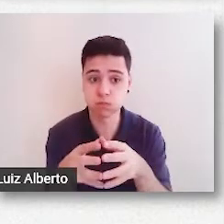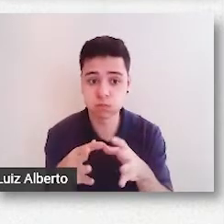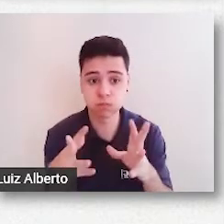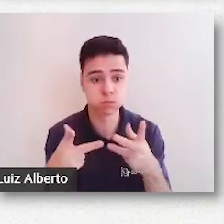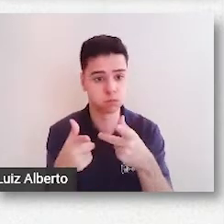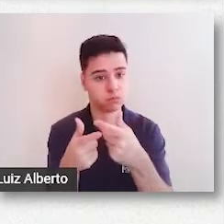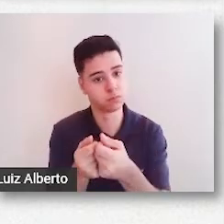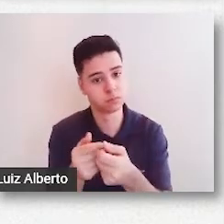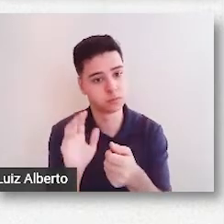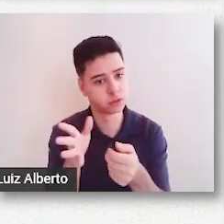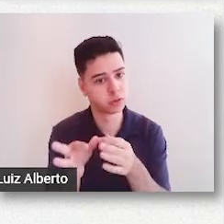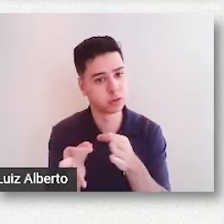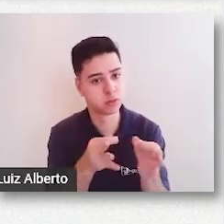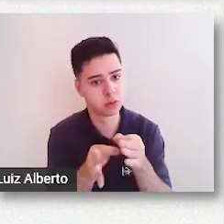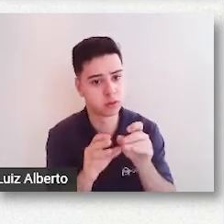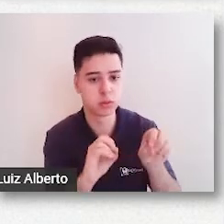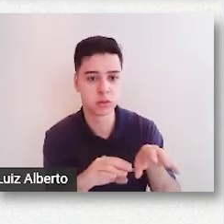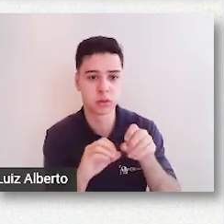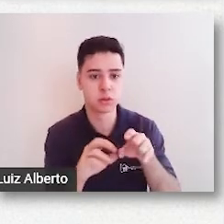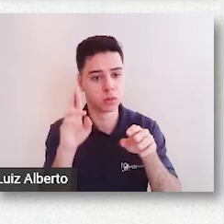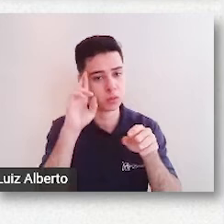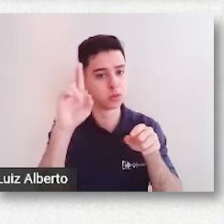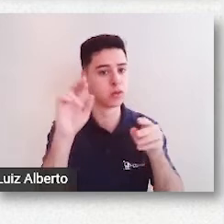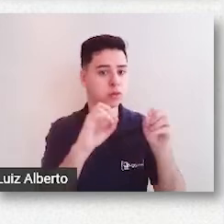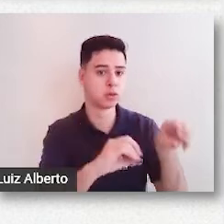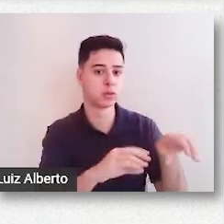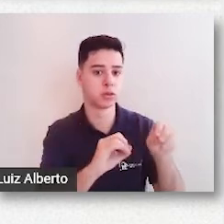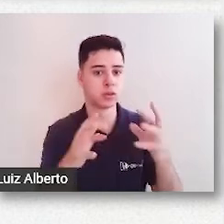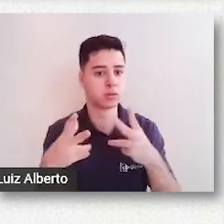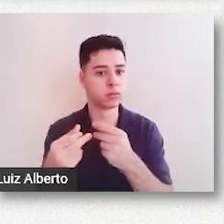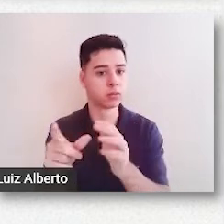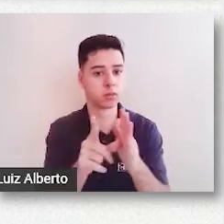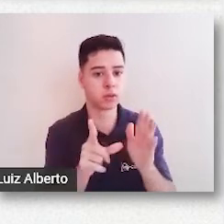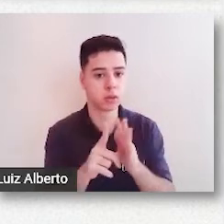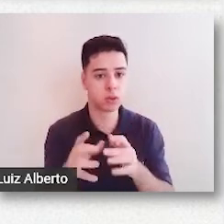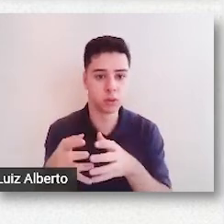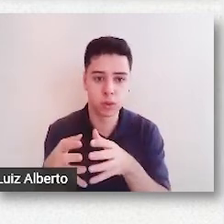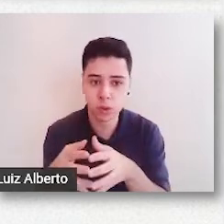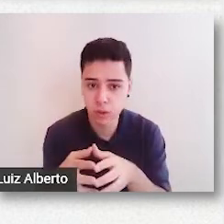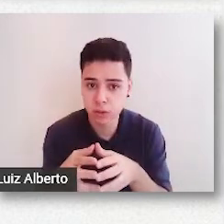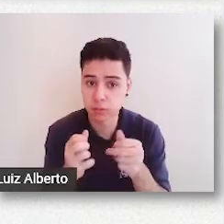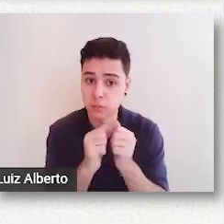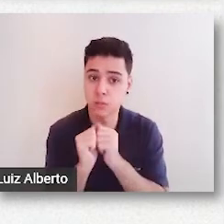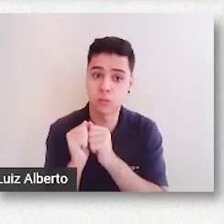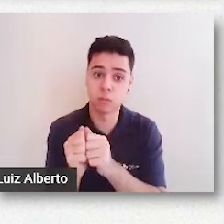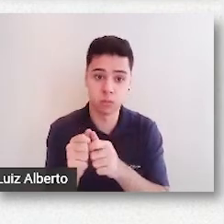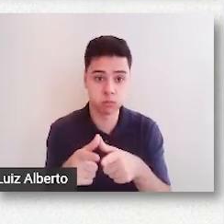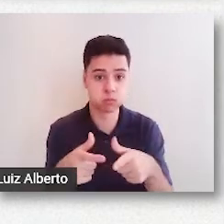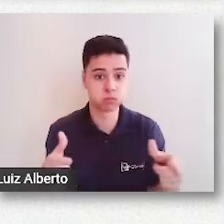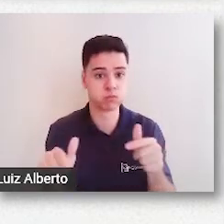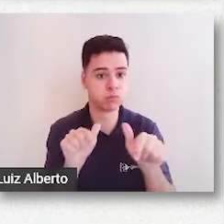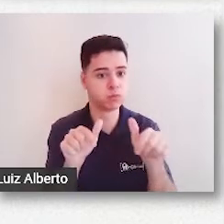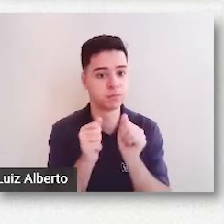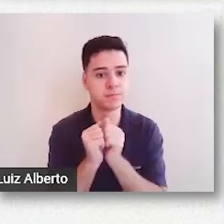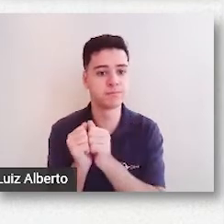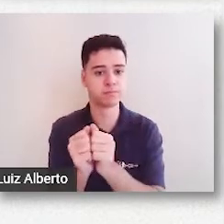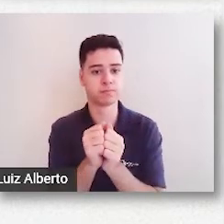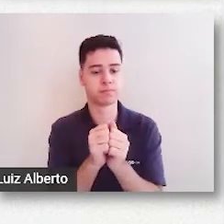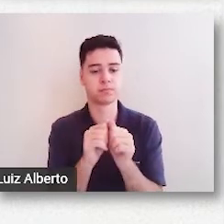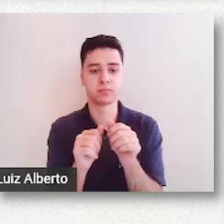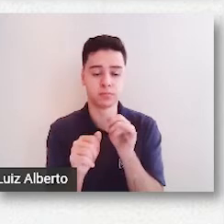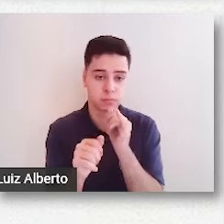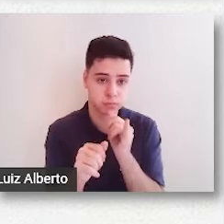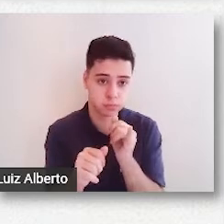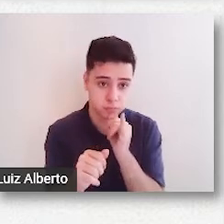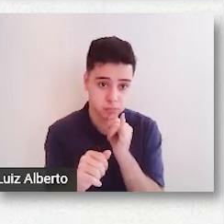né, coordenado, o mestre coordenava a oficina e ele tinha uma equipe grande que trabalhava com ele. Né? Então, o mestre, geral,